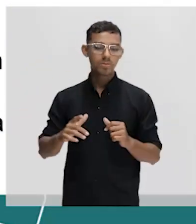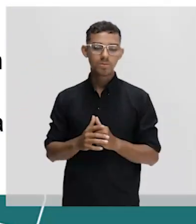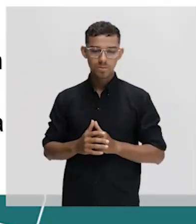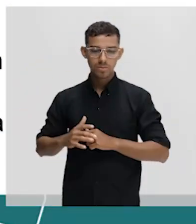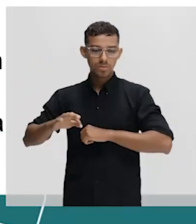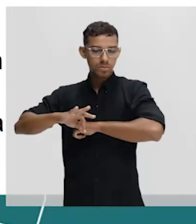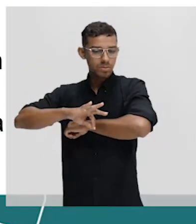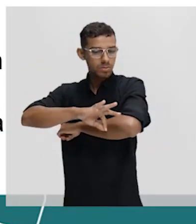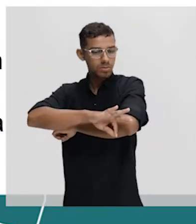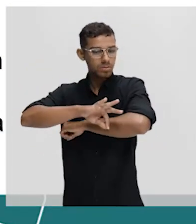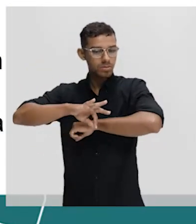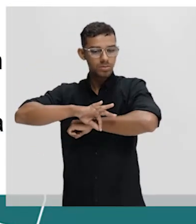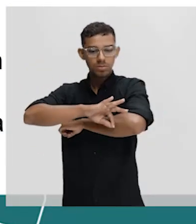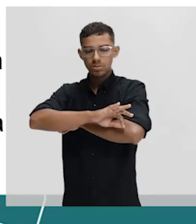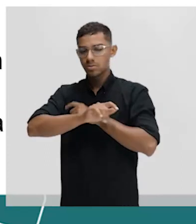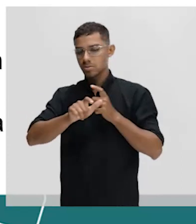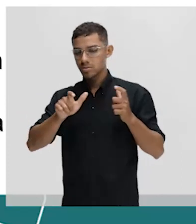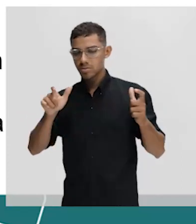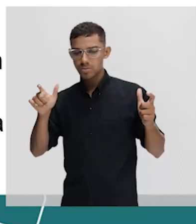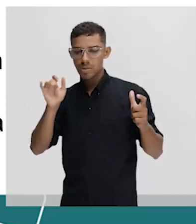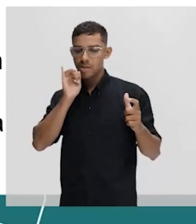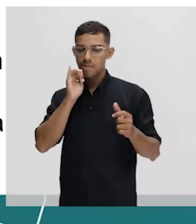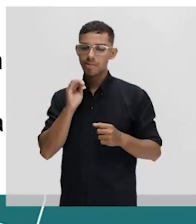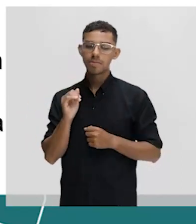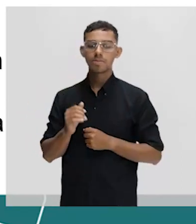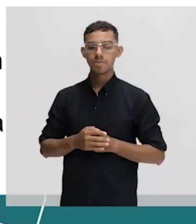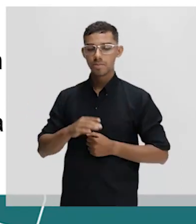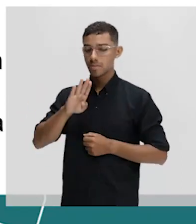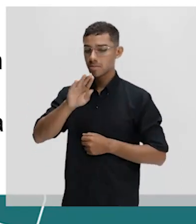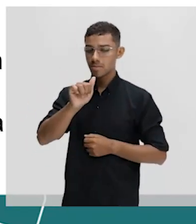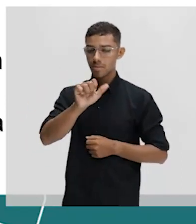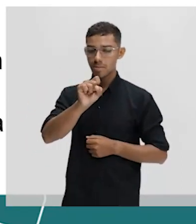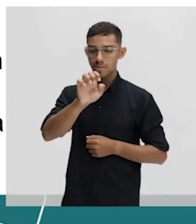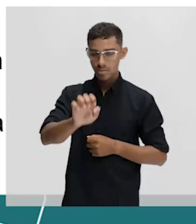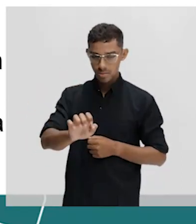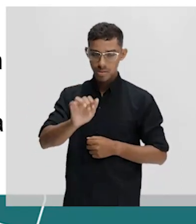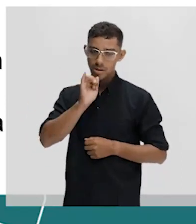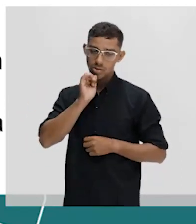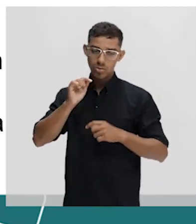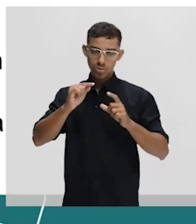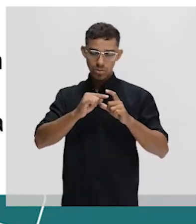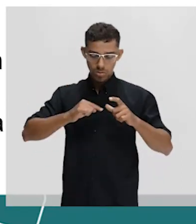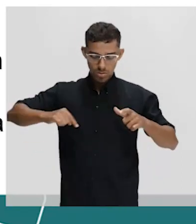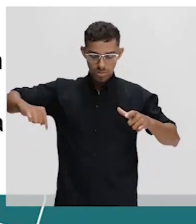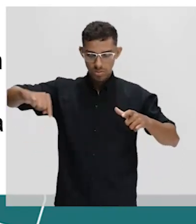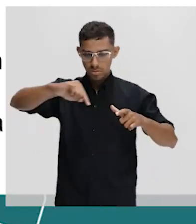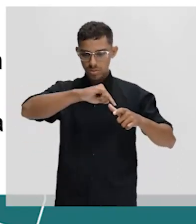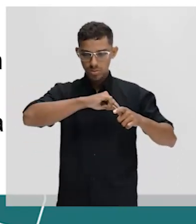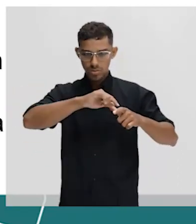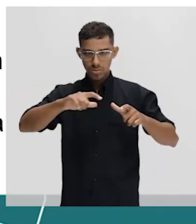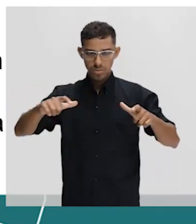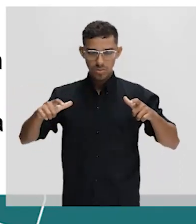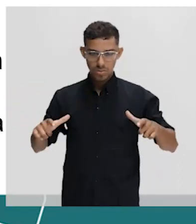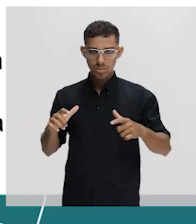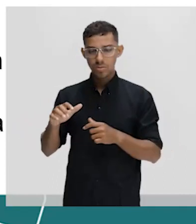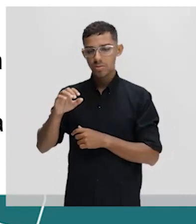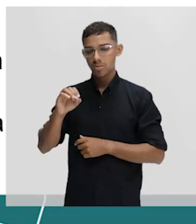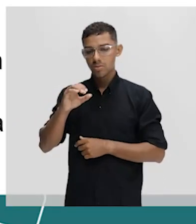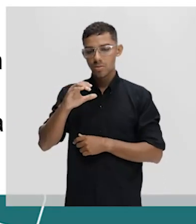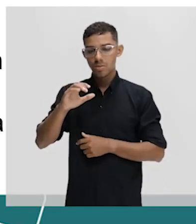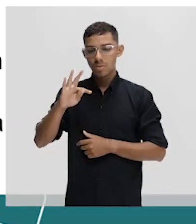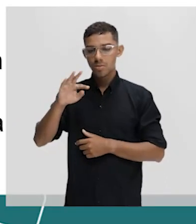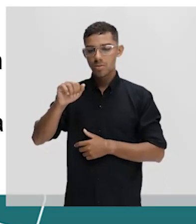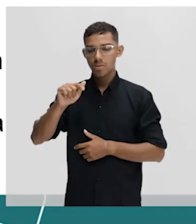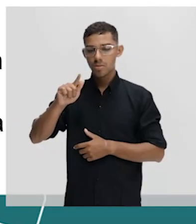arquitetura, por exemplo, ela era grandiosa. A base ou é circular, ou octagonal, né? Ou quadrada. Octagonal são 8 lados.